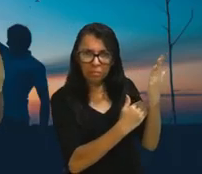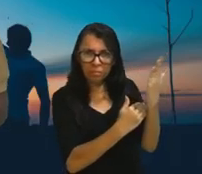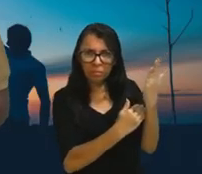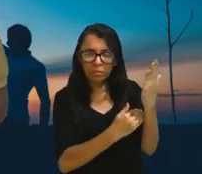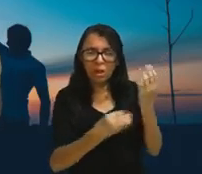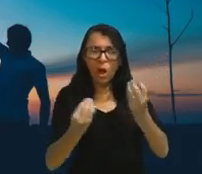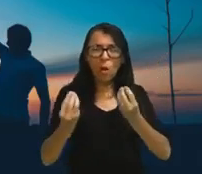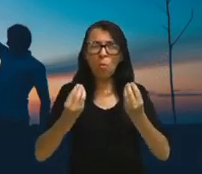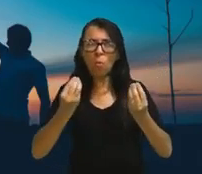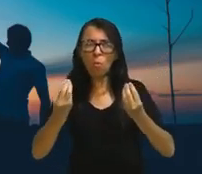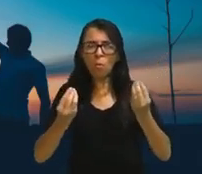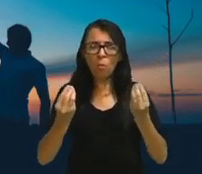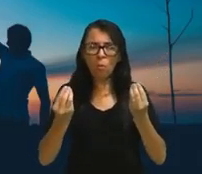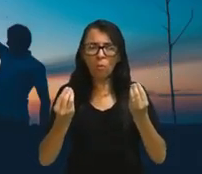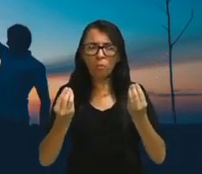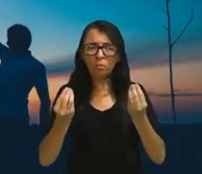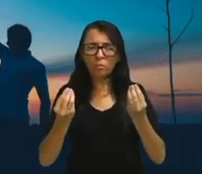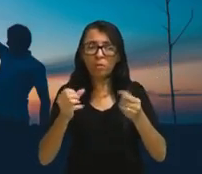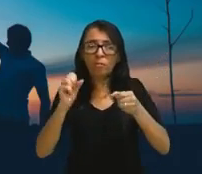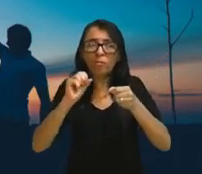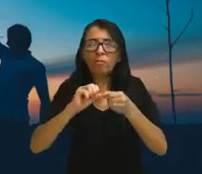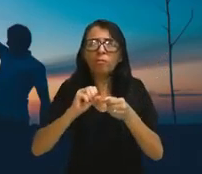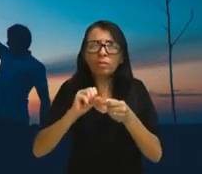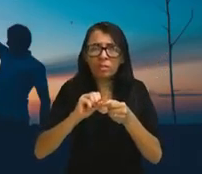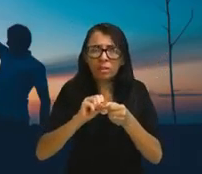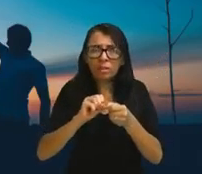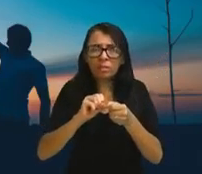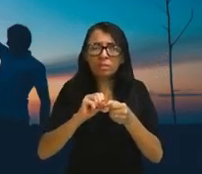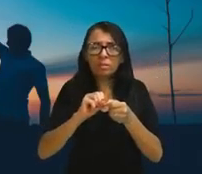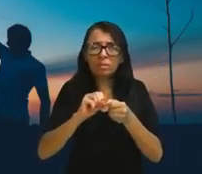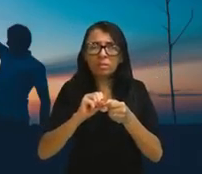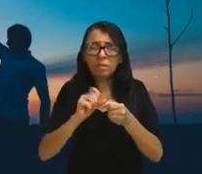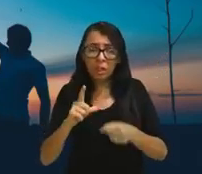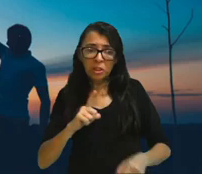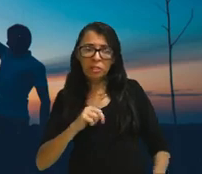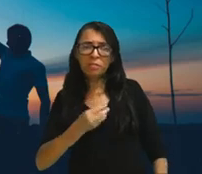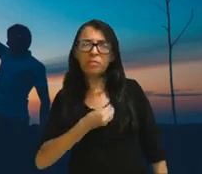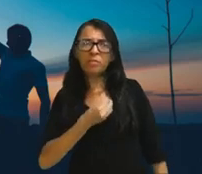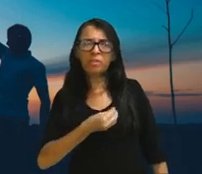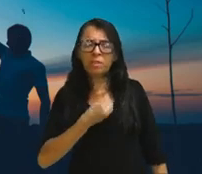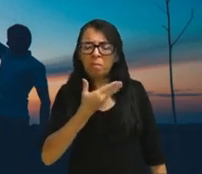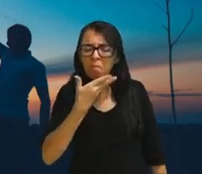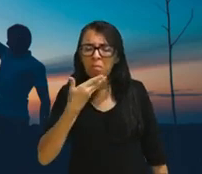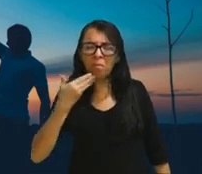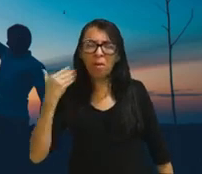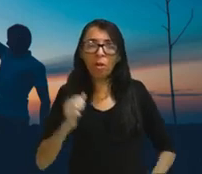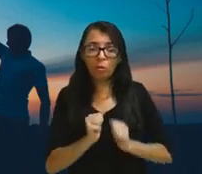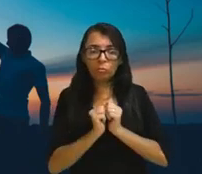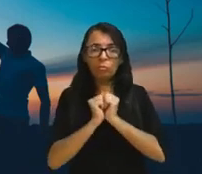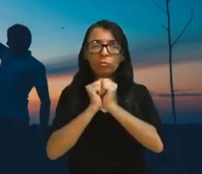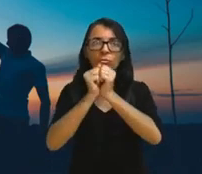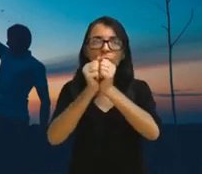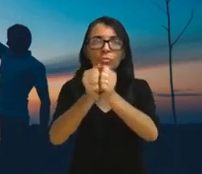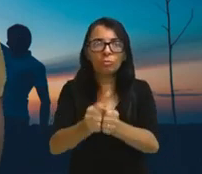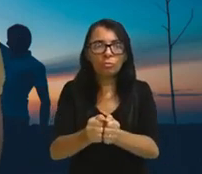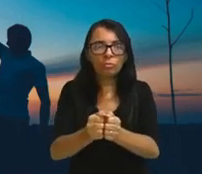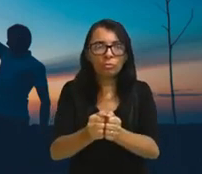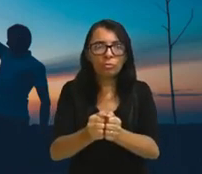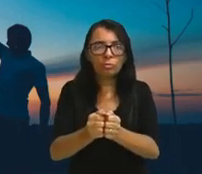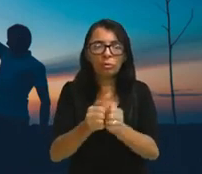Casa, todo mundo tem. O governo faz um projeto e distribui